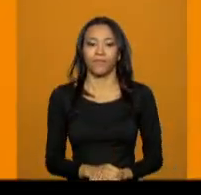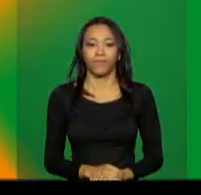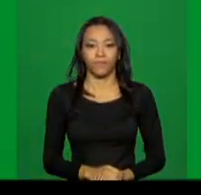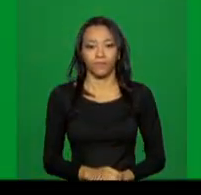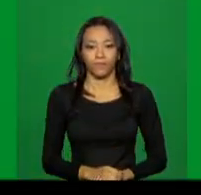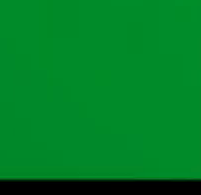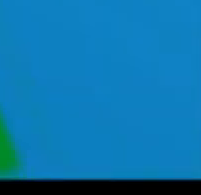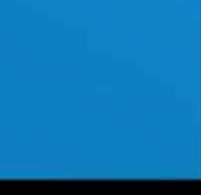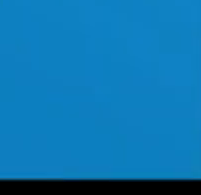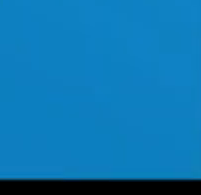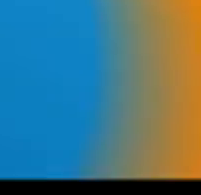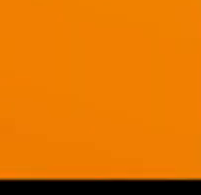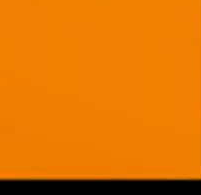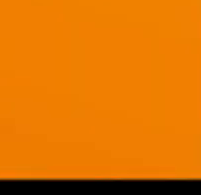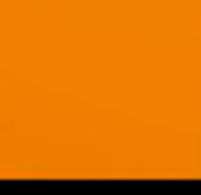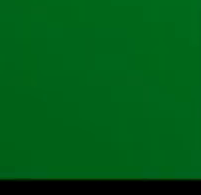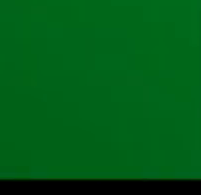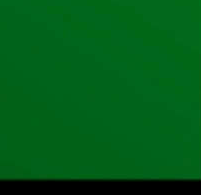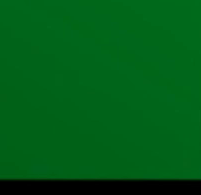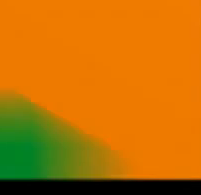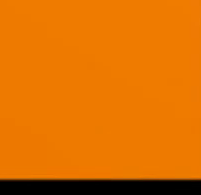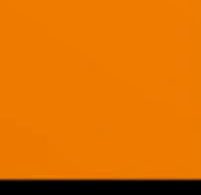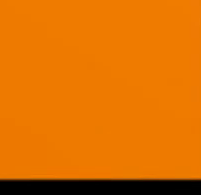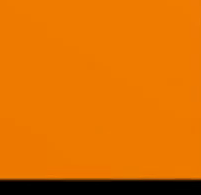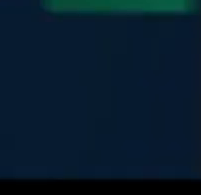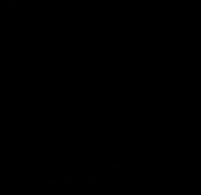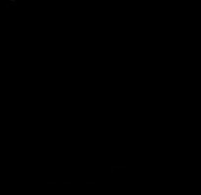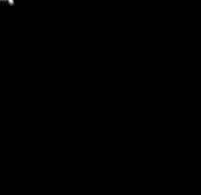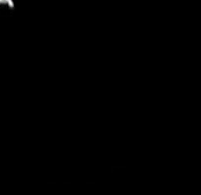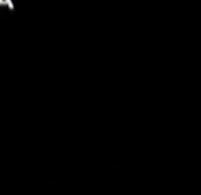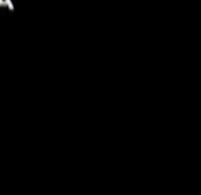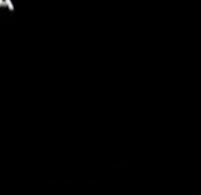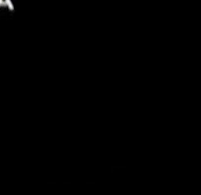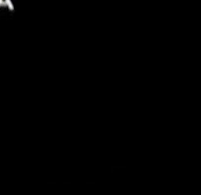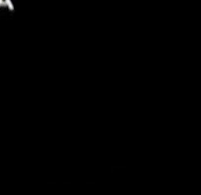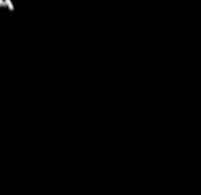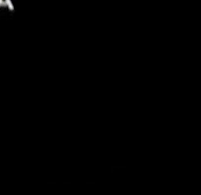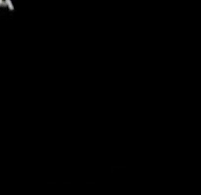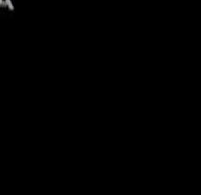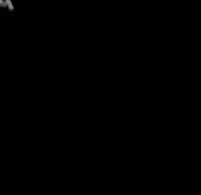Brasil, país rico, país sem pobreza.